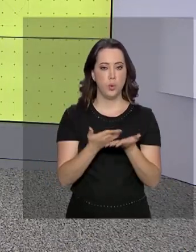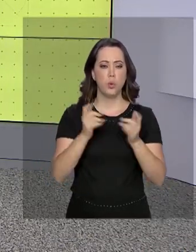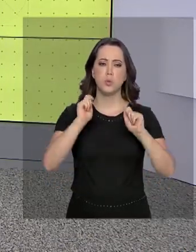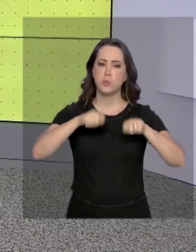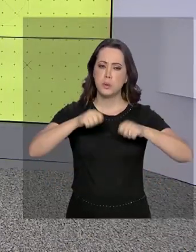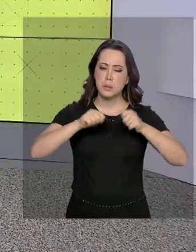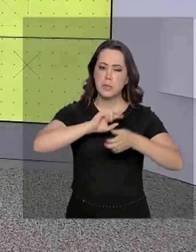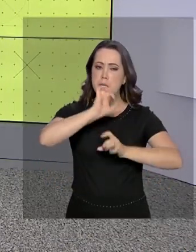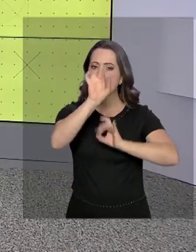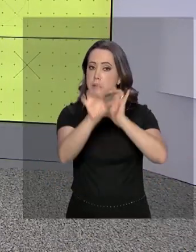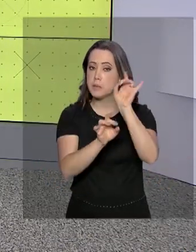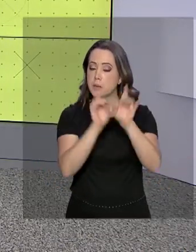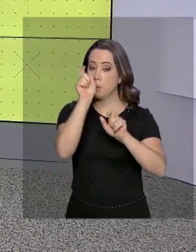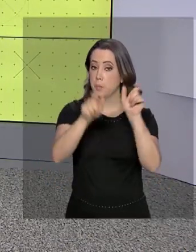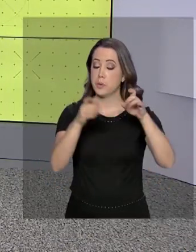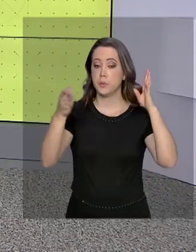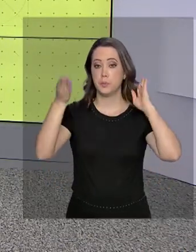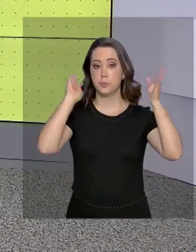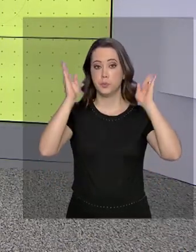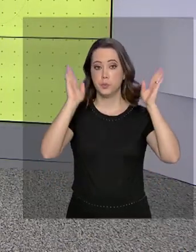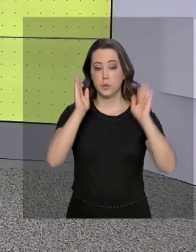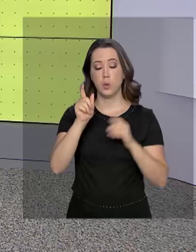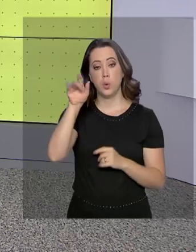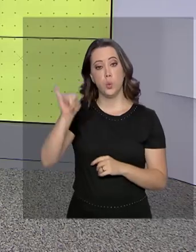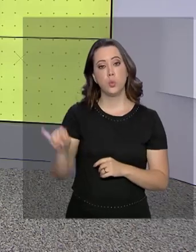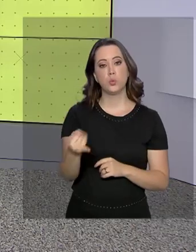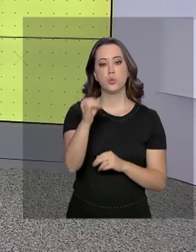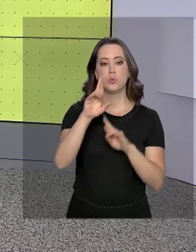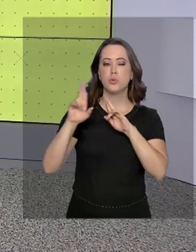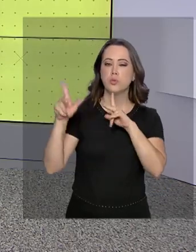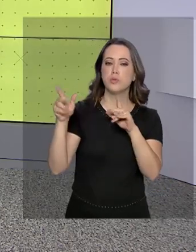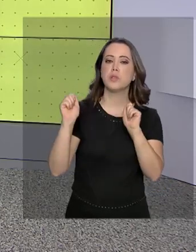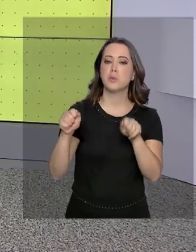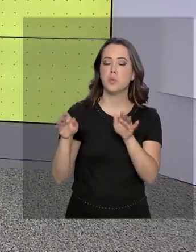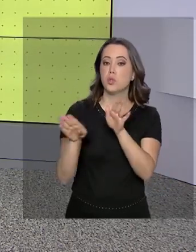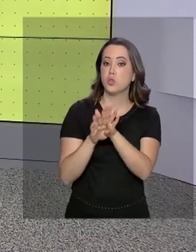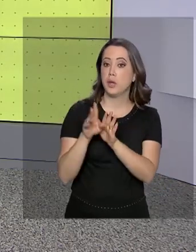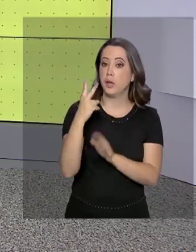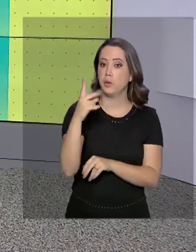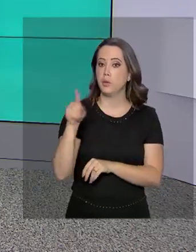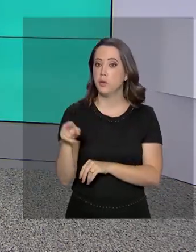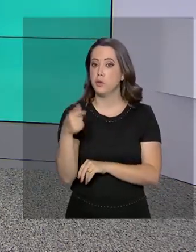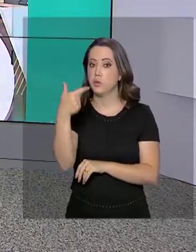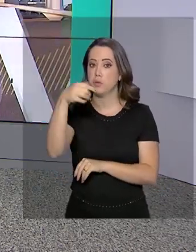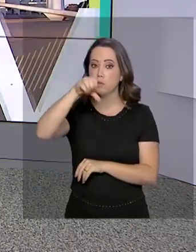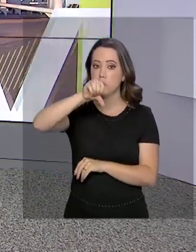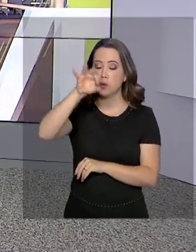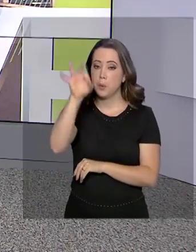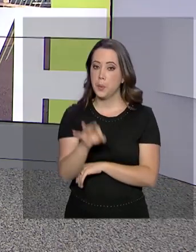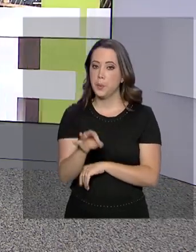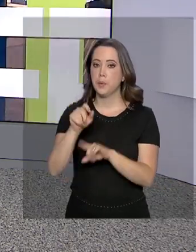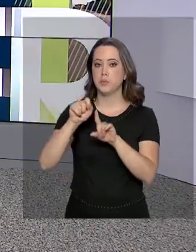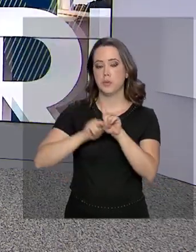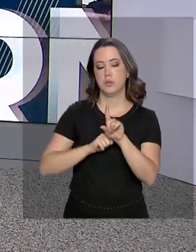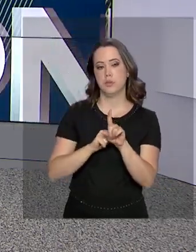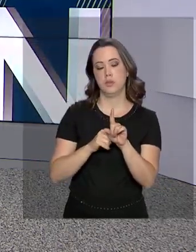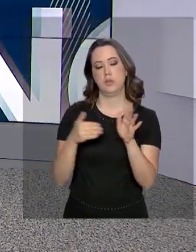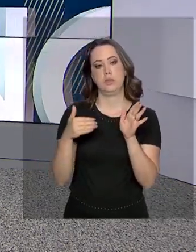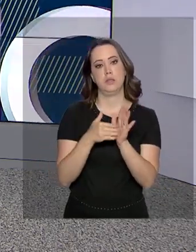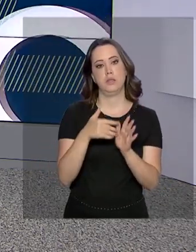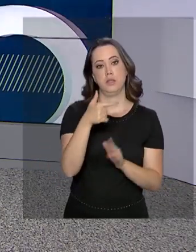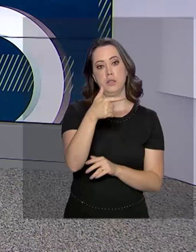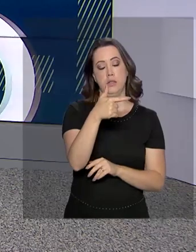especiais de crédito para caminhoneiros. Os juros diferenciados podem chegar a 2,29% ao mês, com até